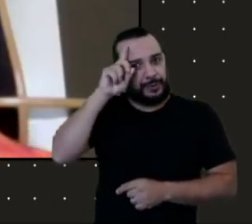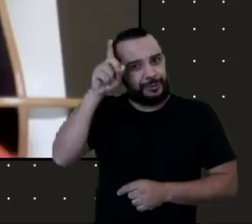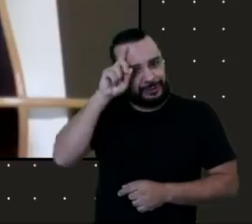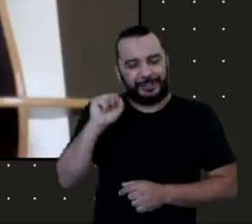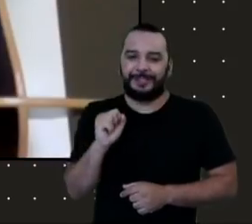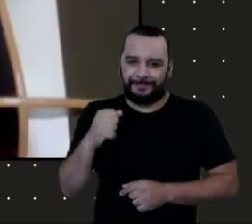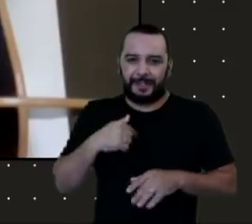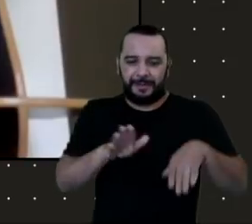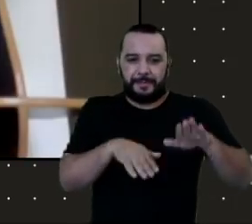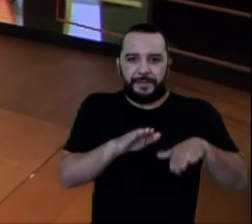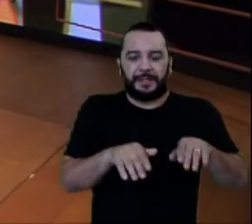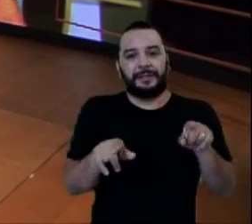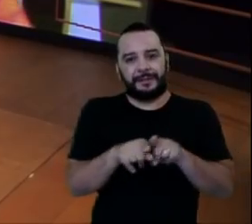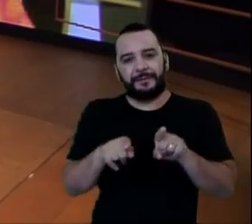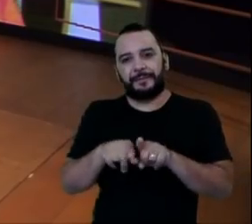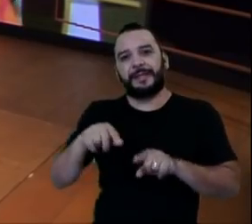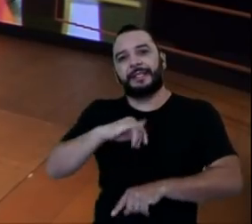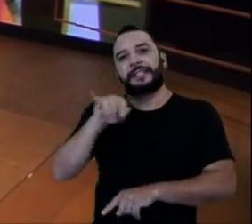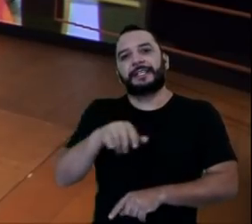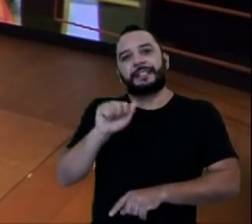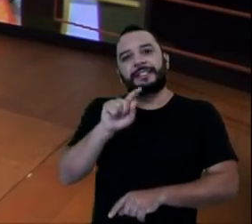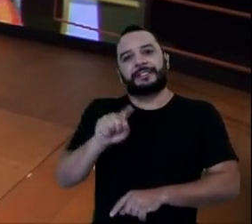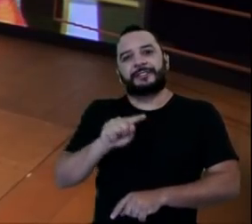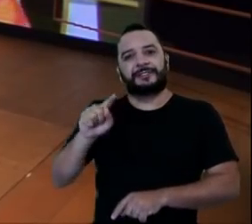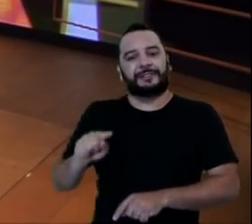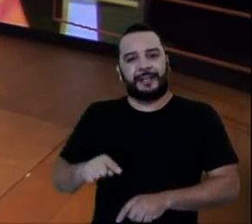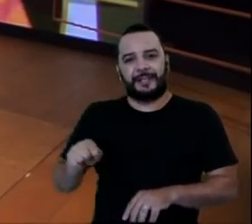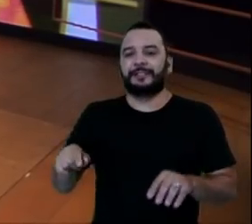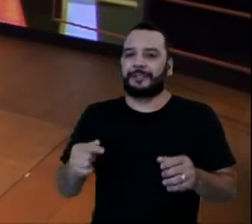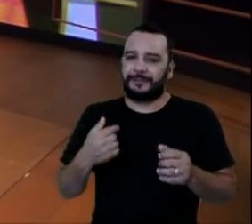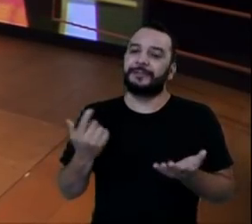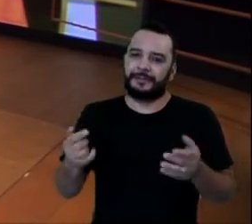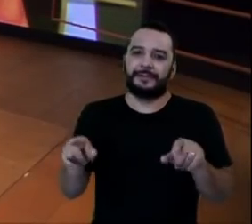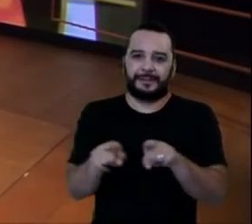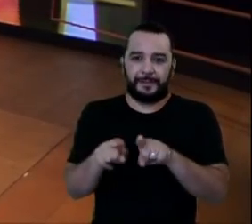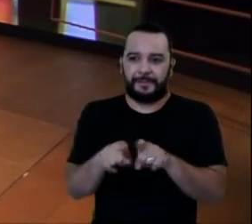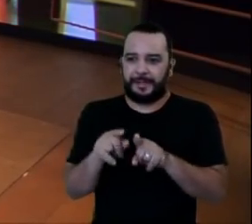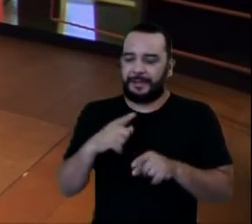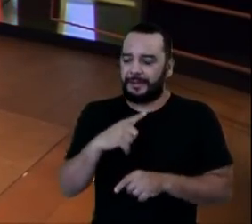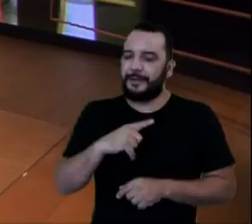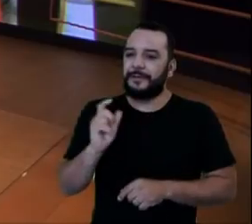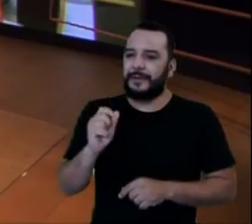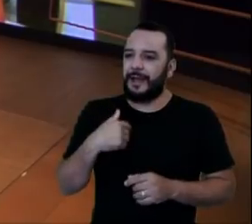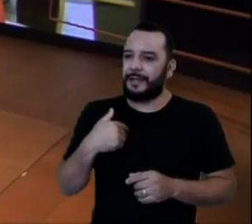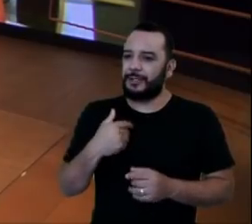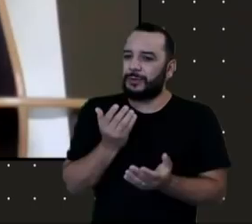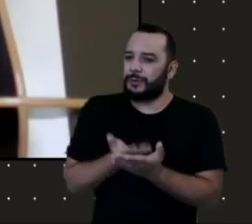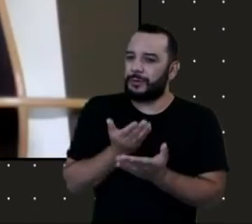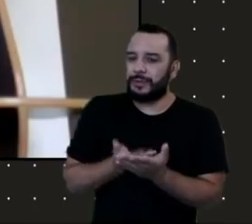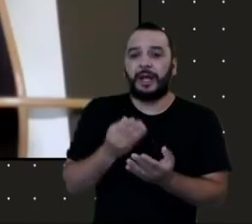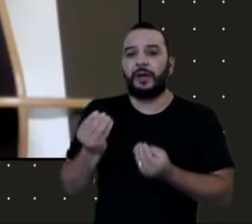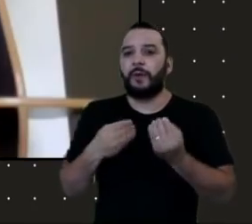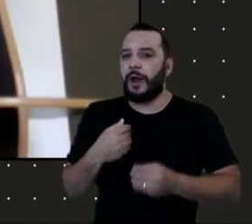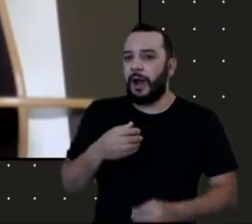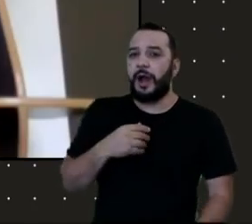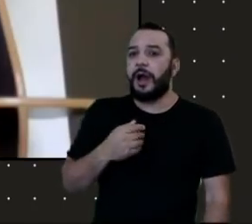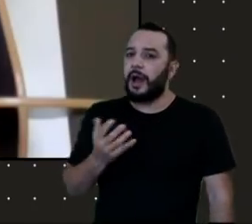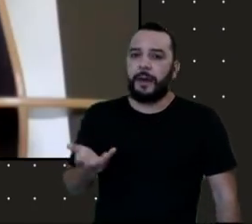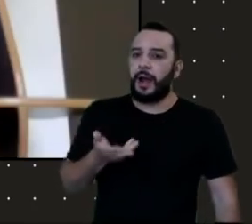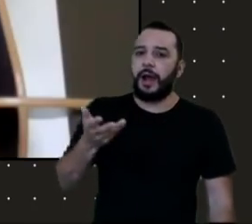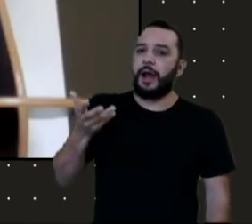sabe? Então, eu ia aprendendo rápido e aprimorando a técnica, fazendo todas essas